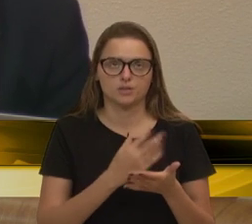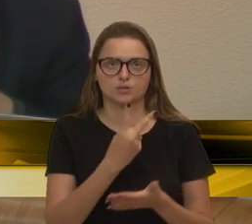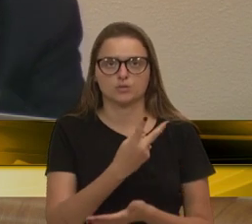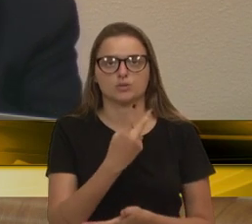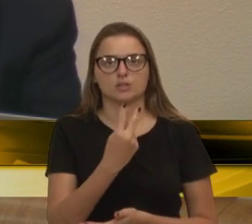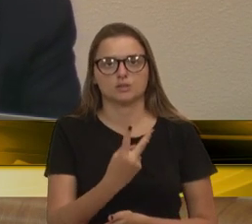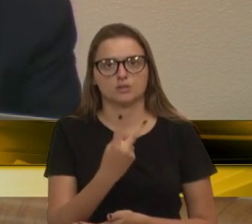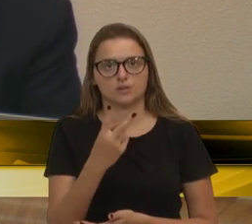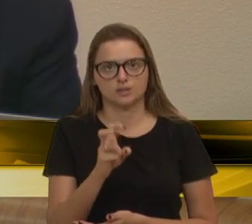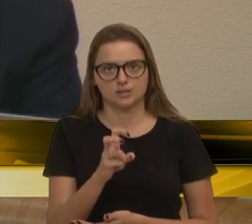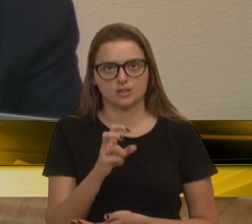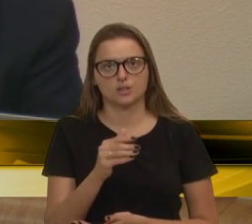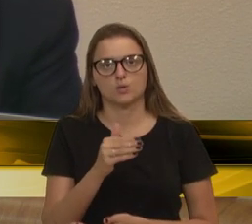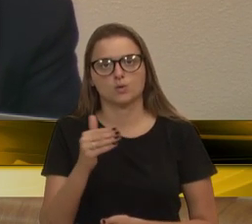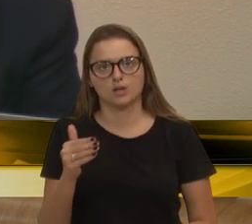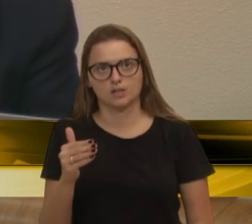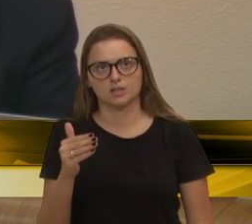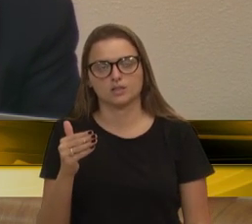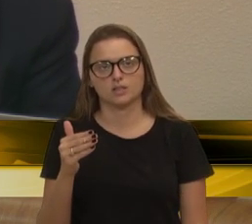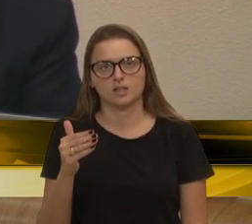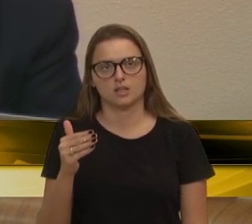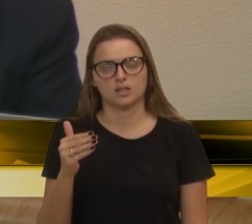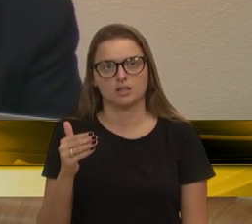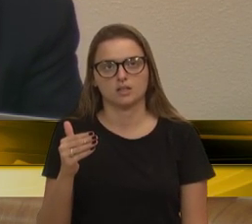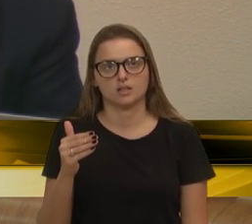225 até